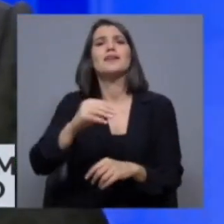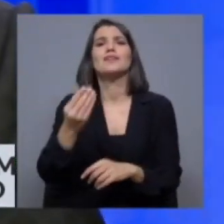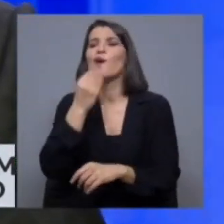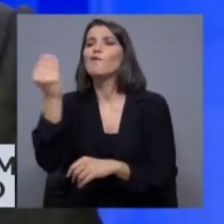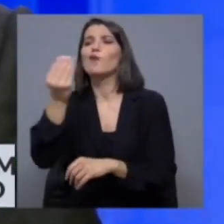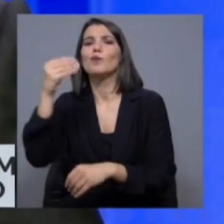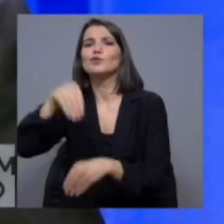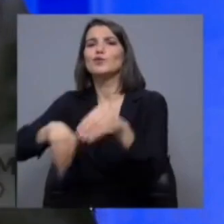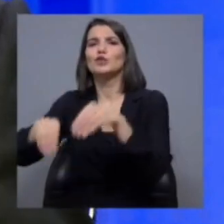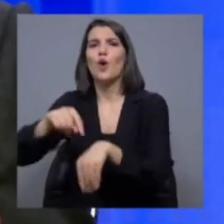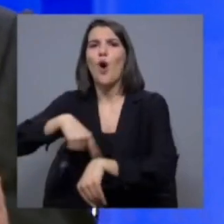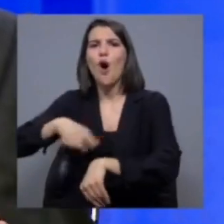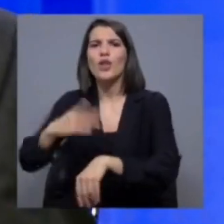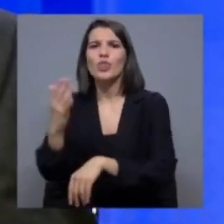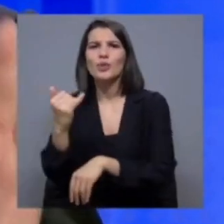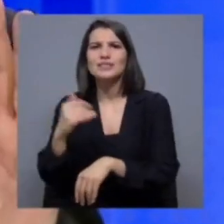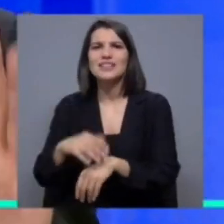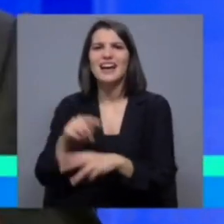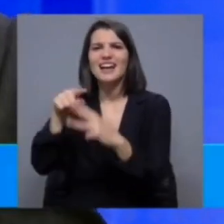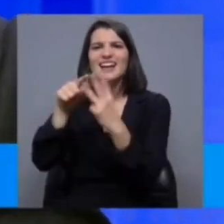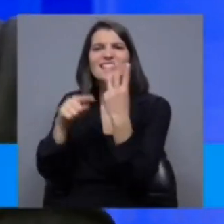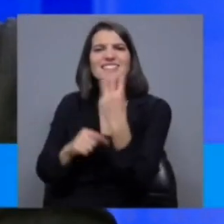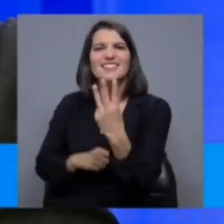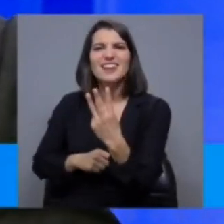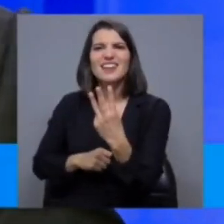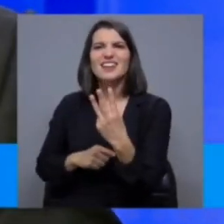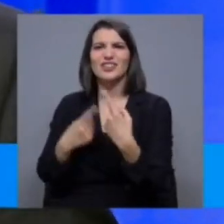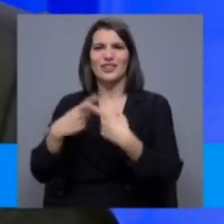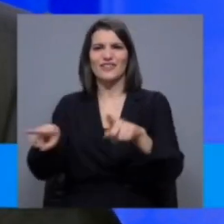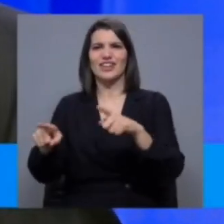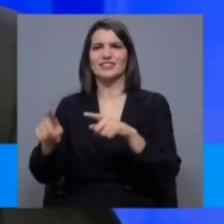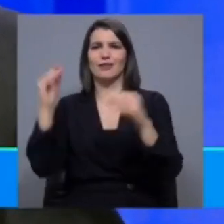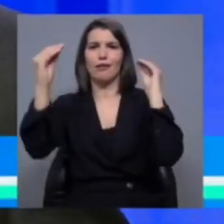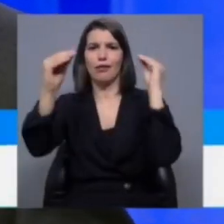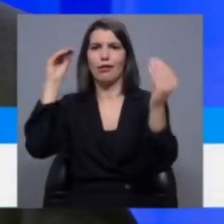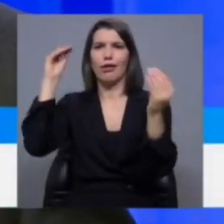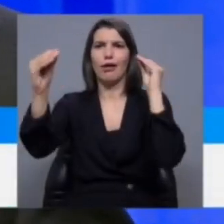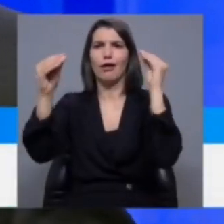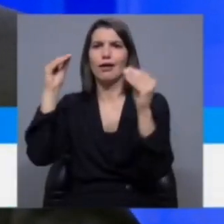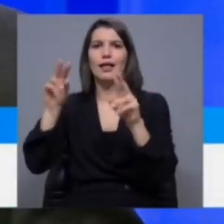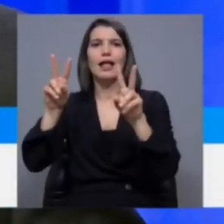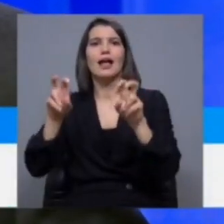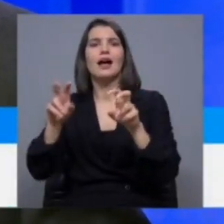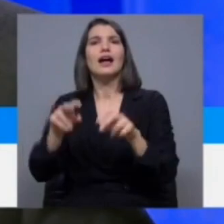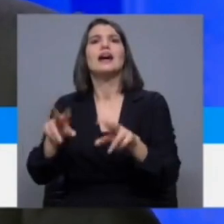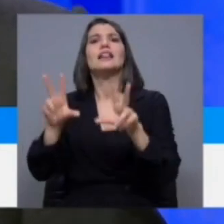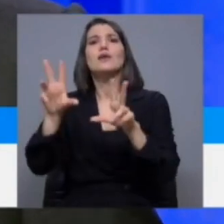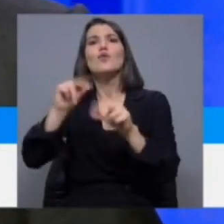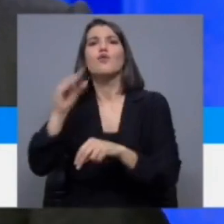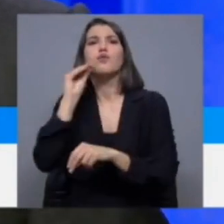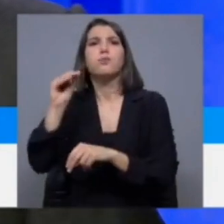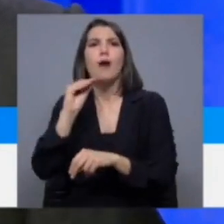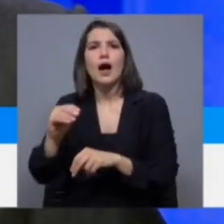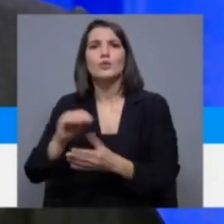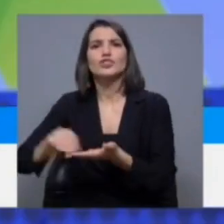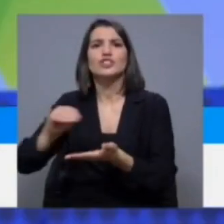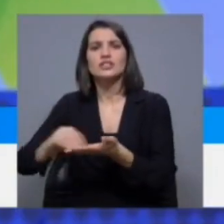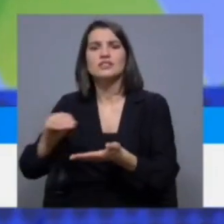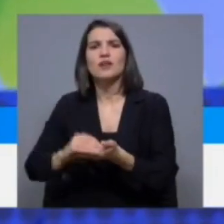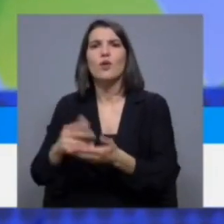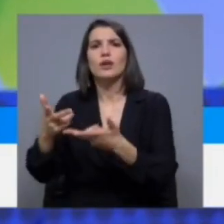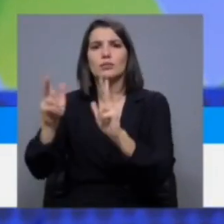faz operação em 12 horas três três formas diferentes não tem muito novo banco e descrição das verbas do orçamento do estado não